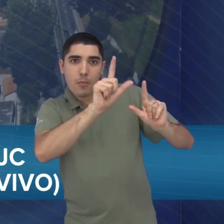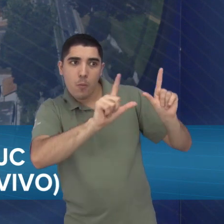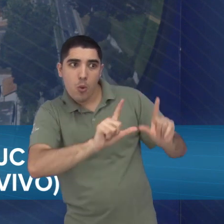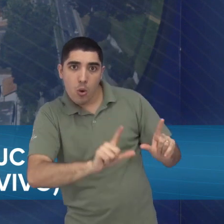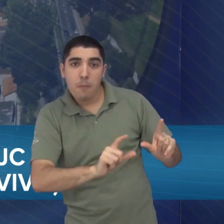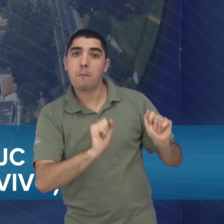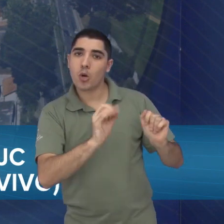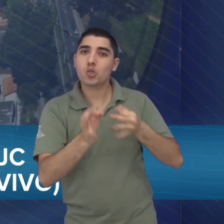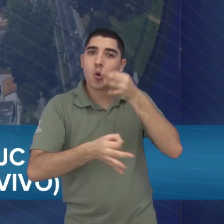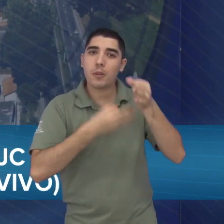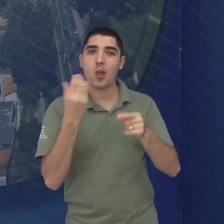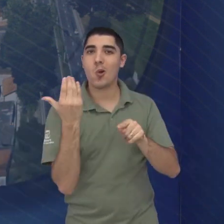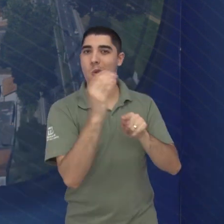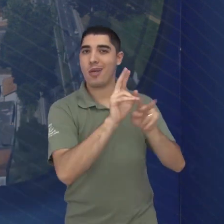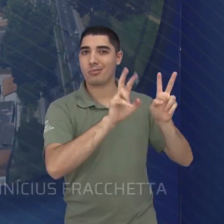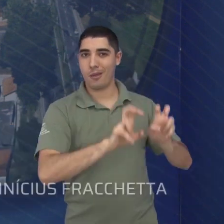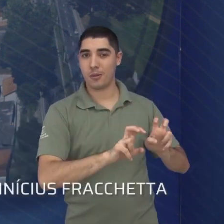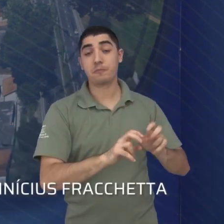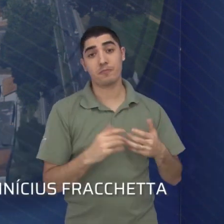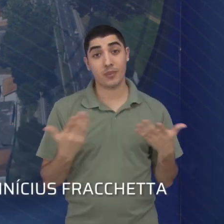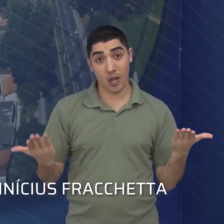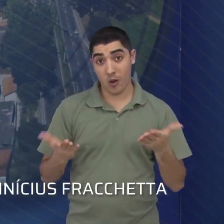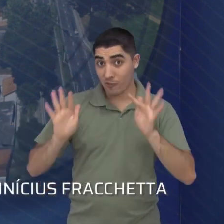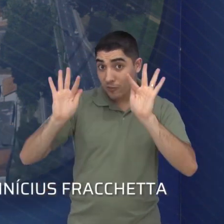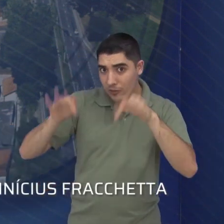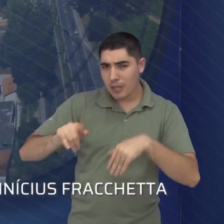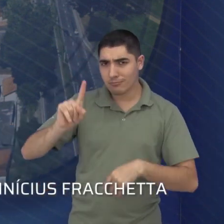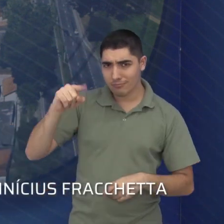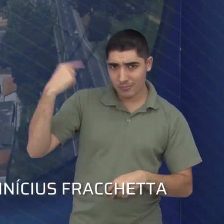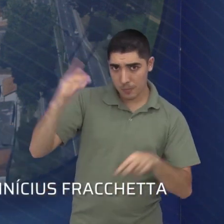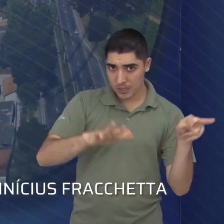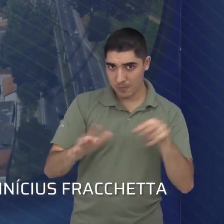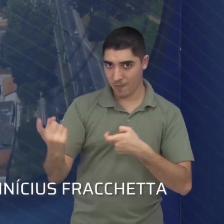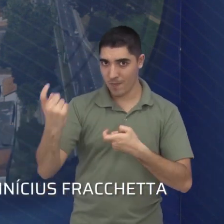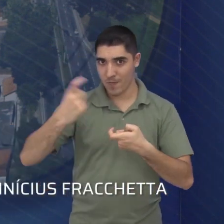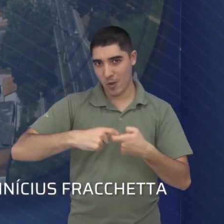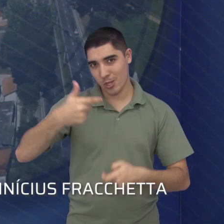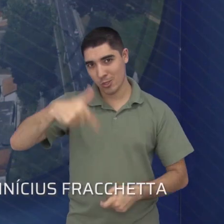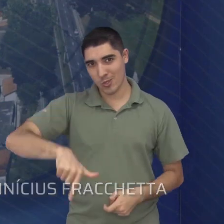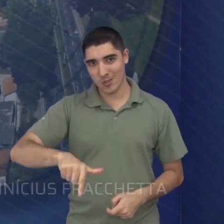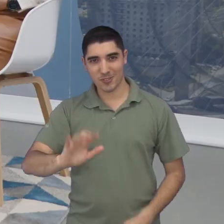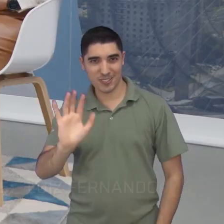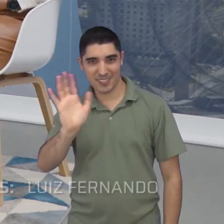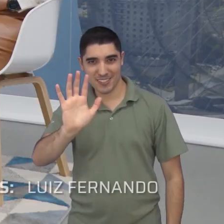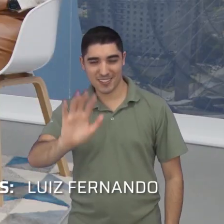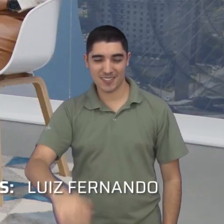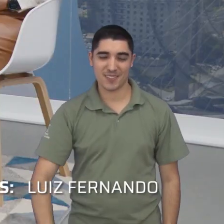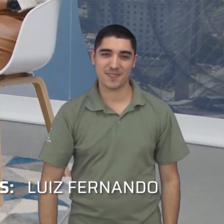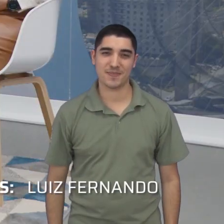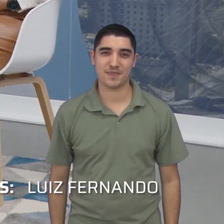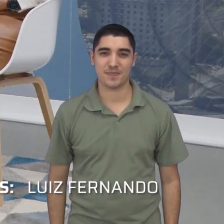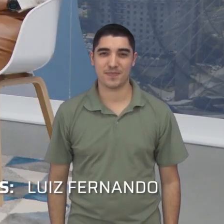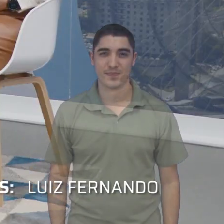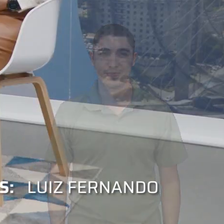programas aqui da casa. Eu fico por aqui, mas semana que vem estou de volta com mais Diálogos. Até mais!